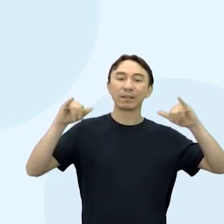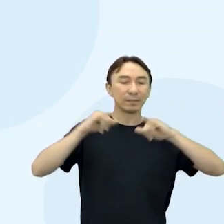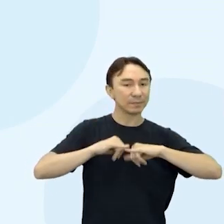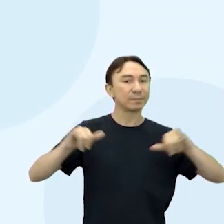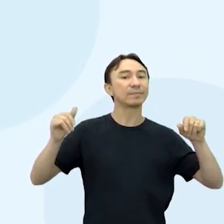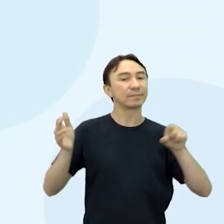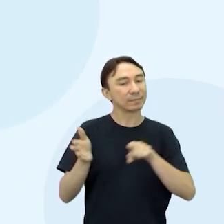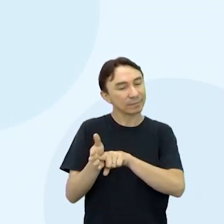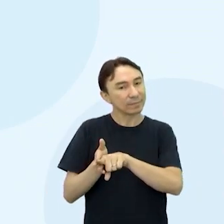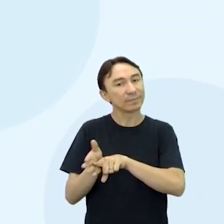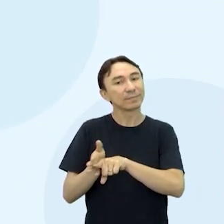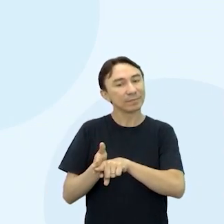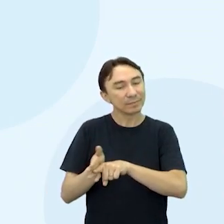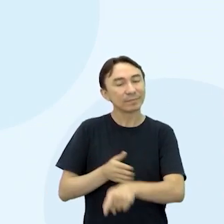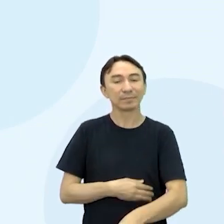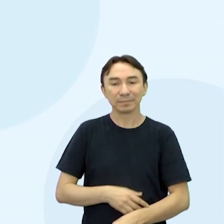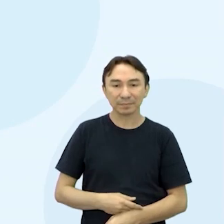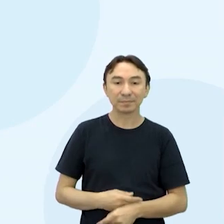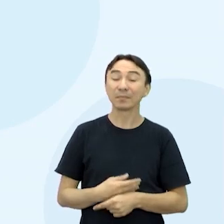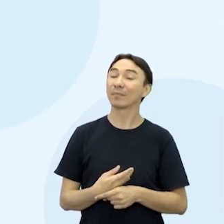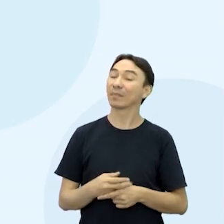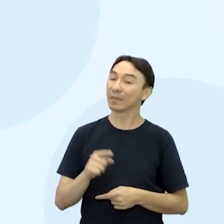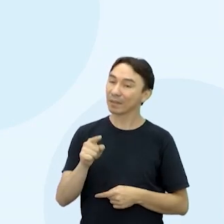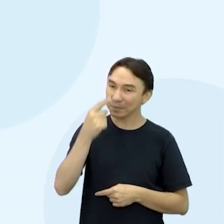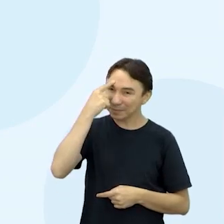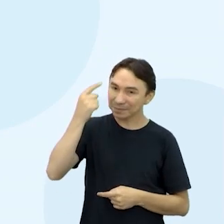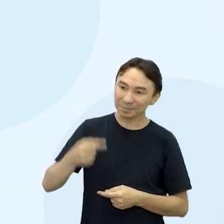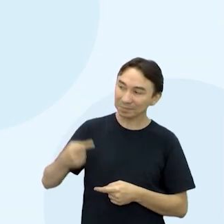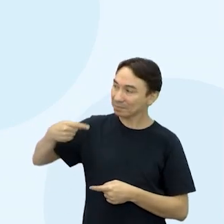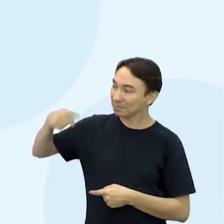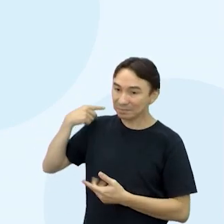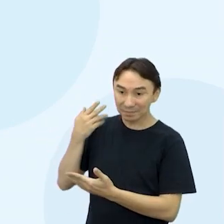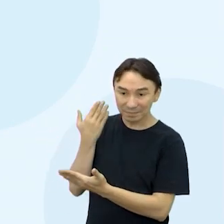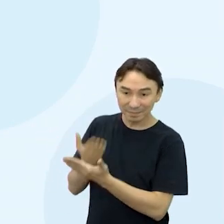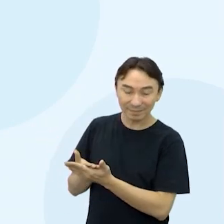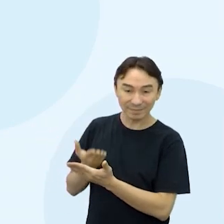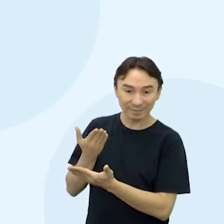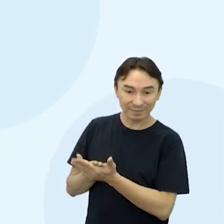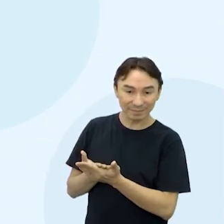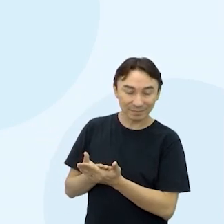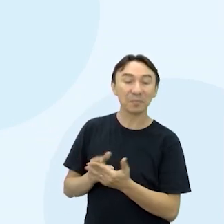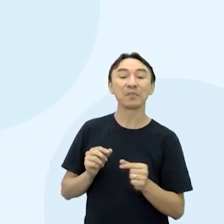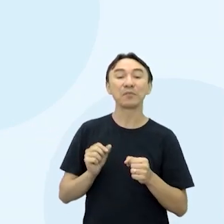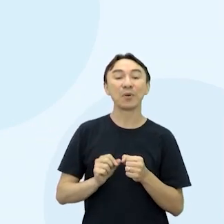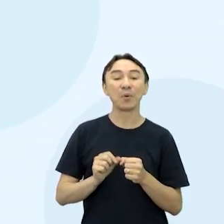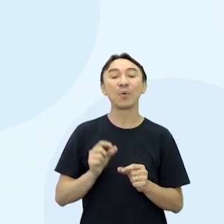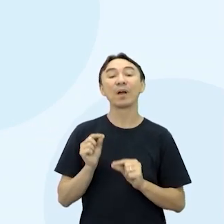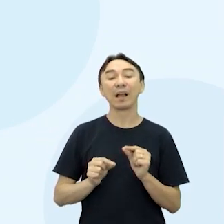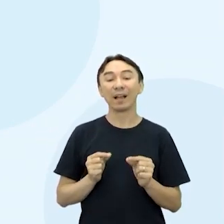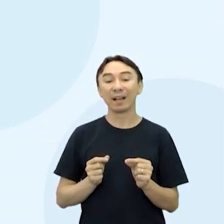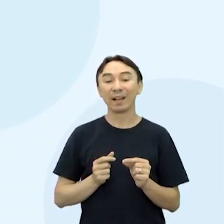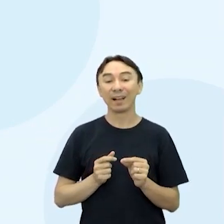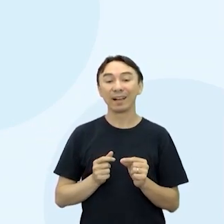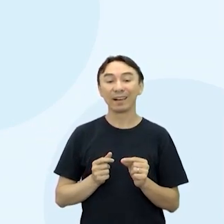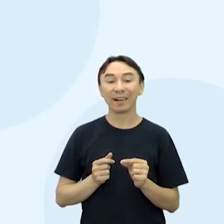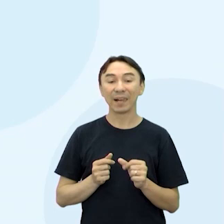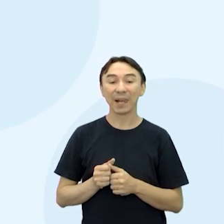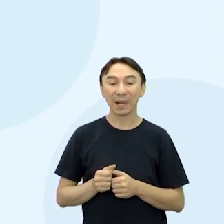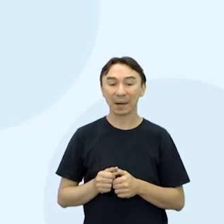seja, volta para mim, por favor. Na última aula fizemos o quê? Na última aula, nós